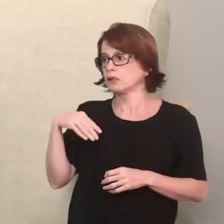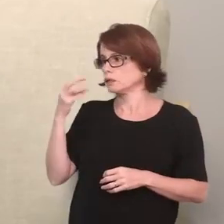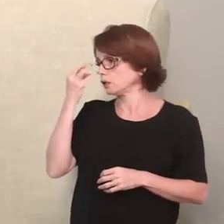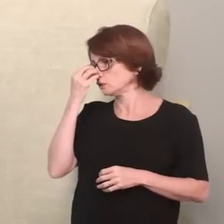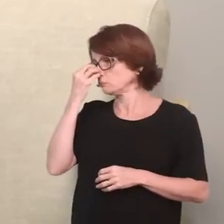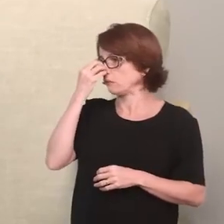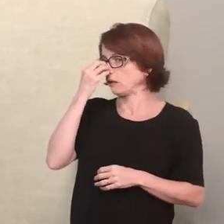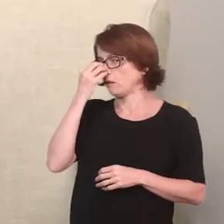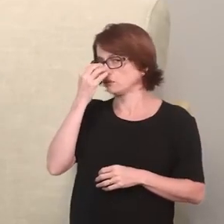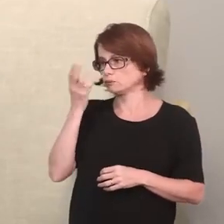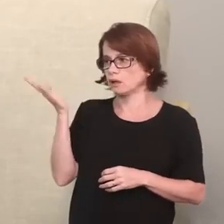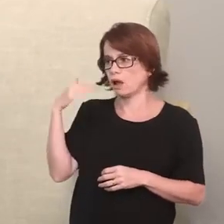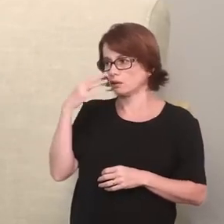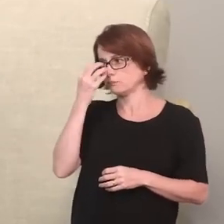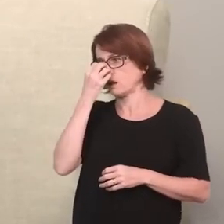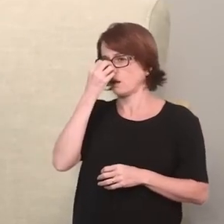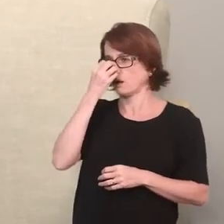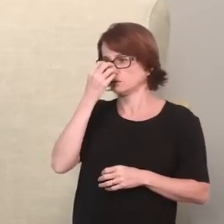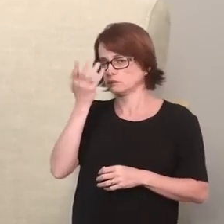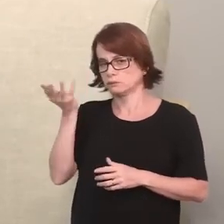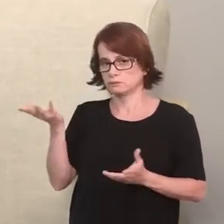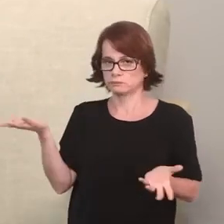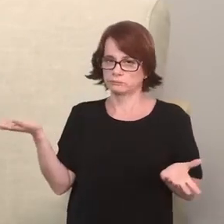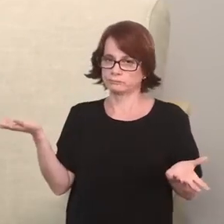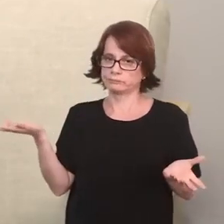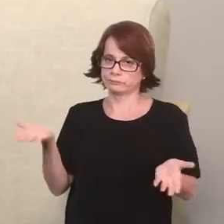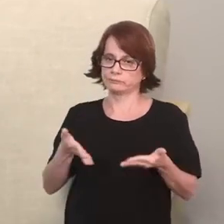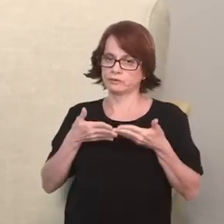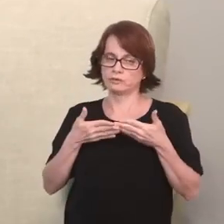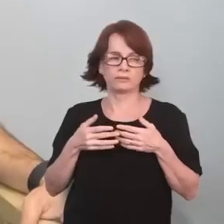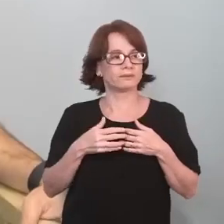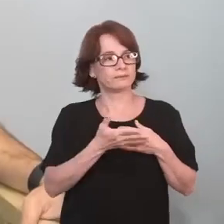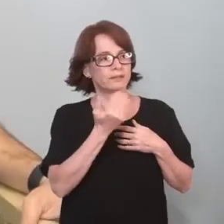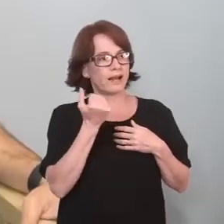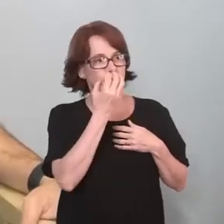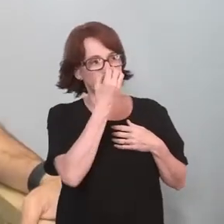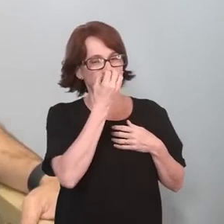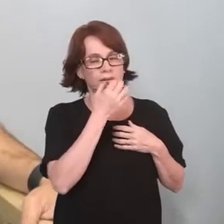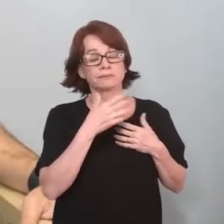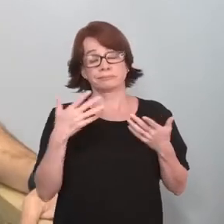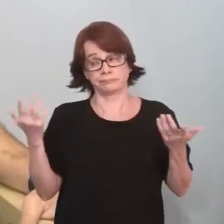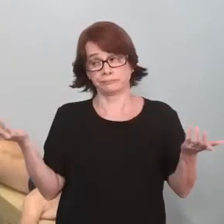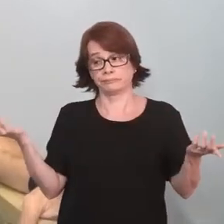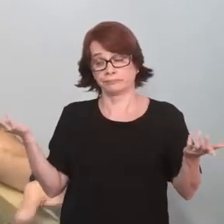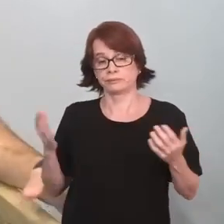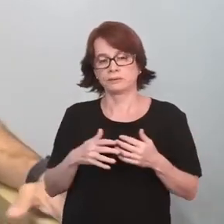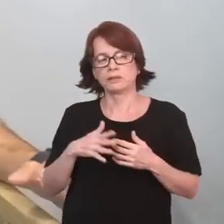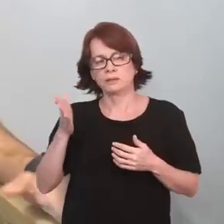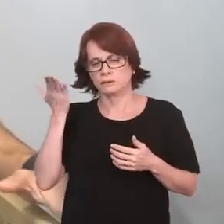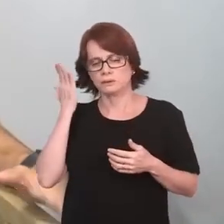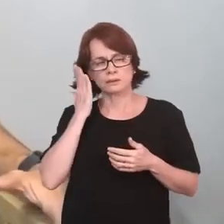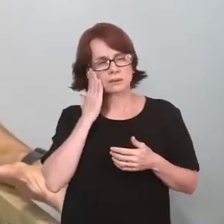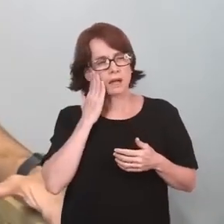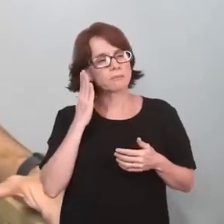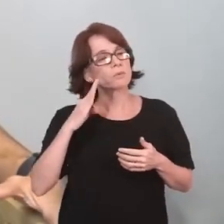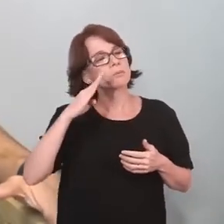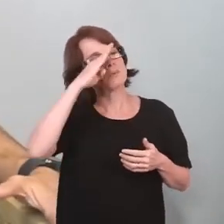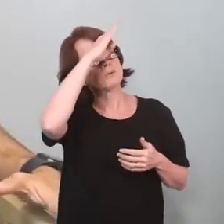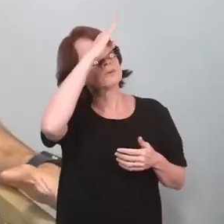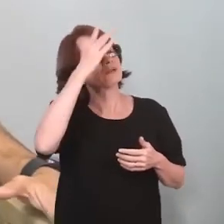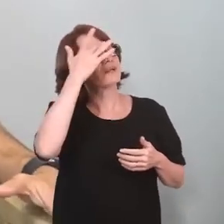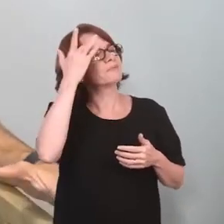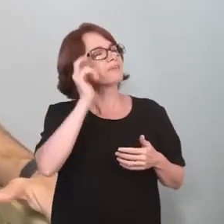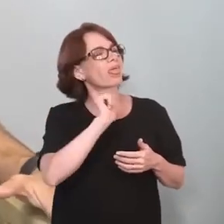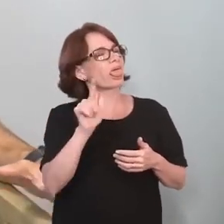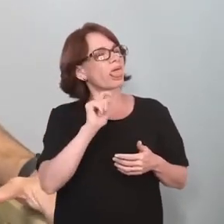Traz o nariz de palhaço. Traz o nariz de palhaço, pelo amor de Deus. Sabe, o Bolsonaro ficou anos sendo ridicularizado por causa